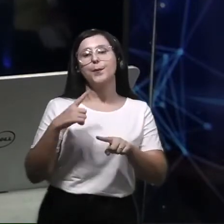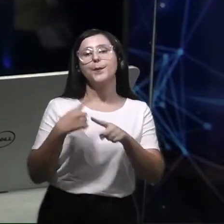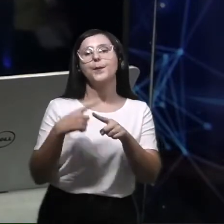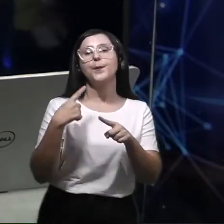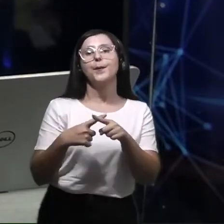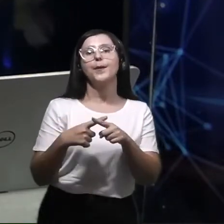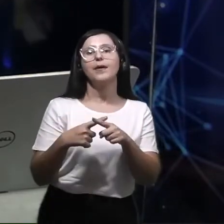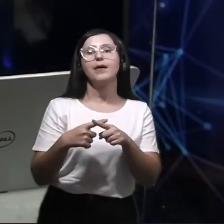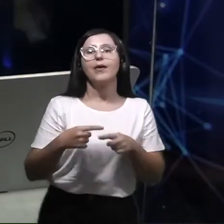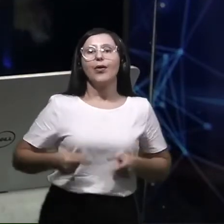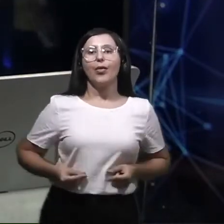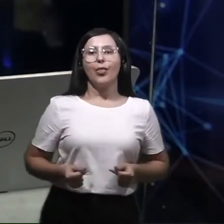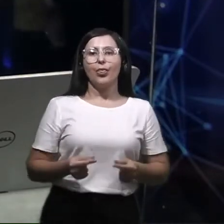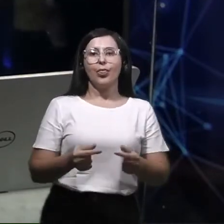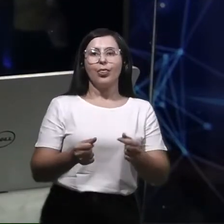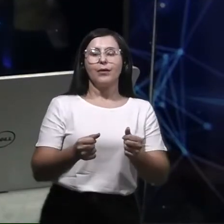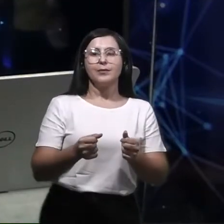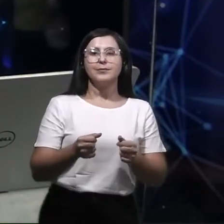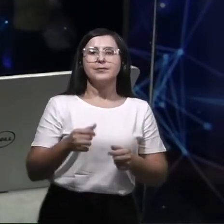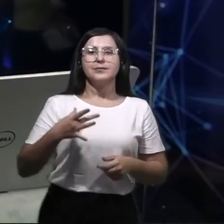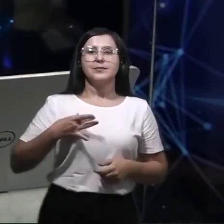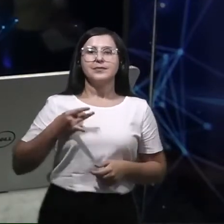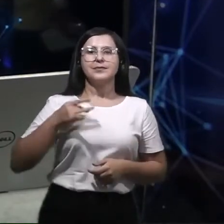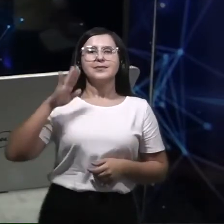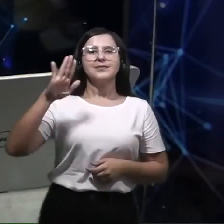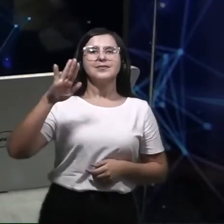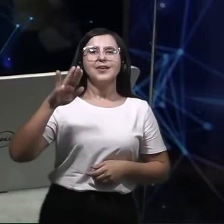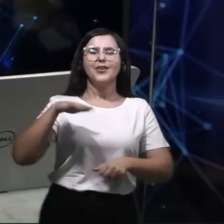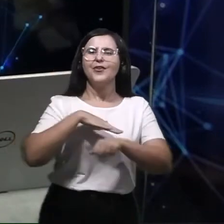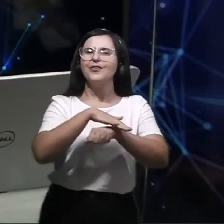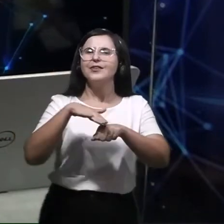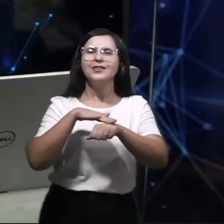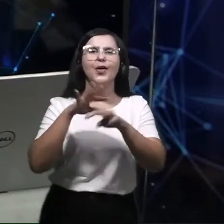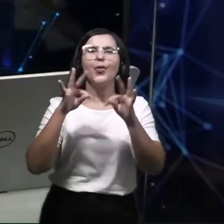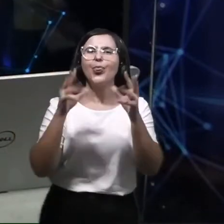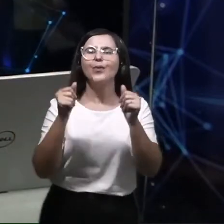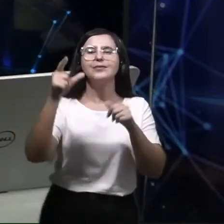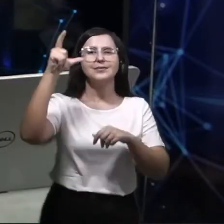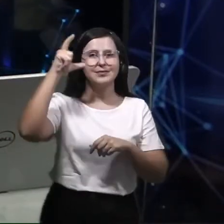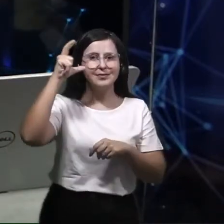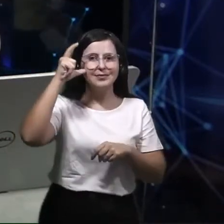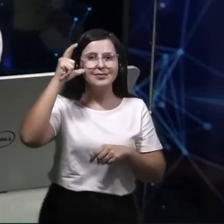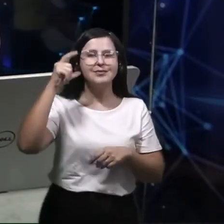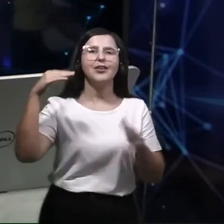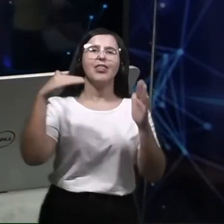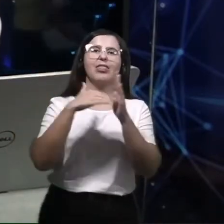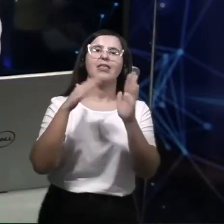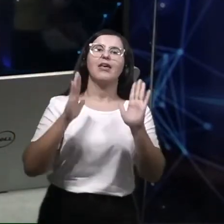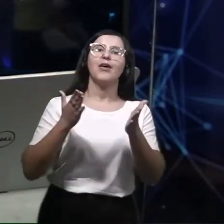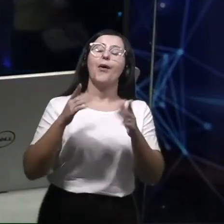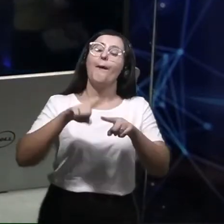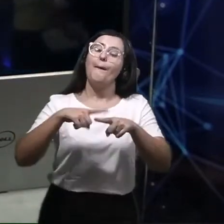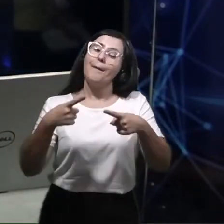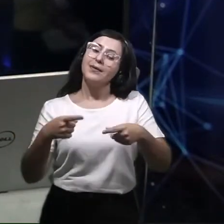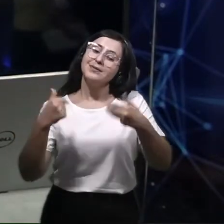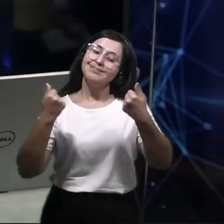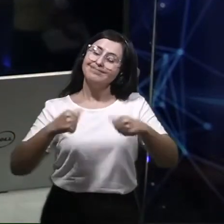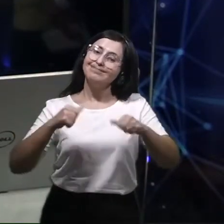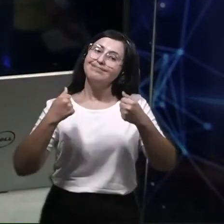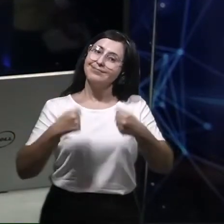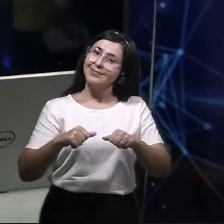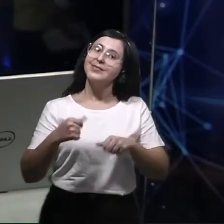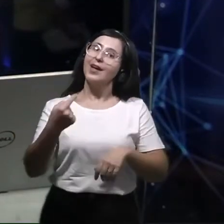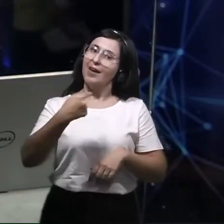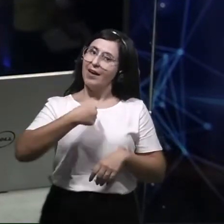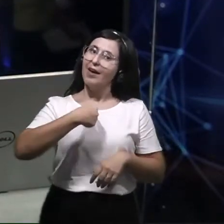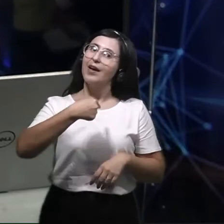candidatos falarem ao seu eleitorado, certo? Falar às pessoas que assistiram até agora ao debate. Mas se acontecer eventuais